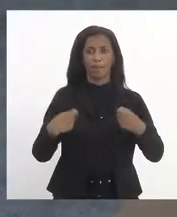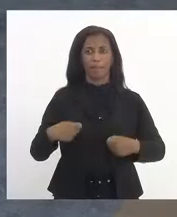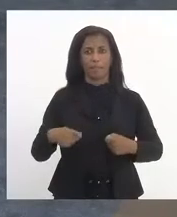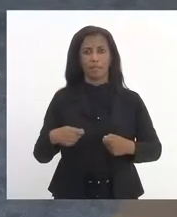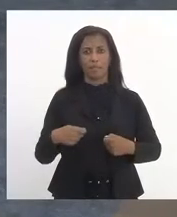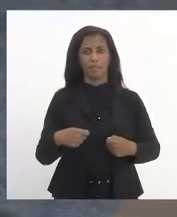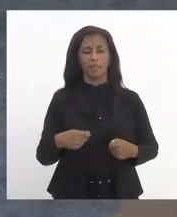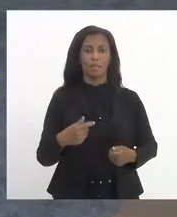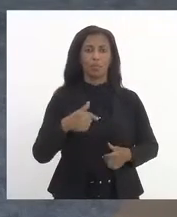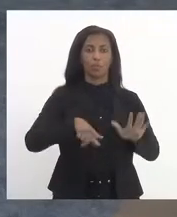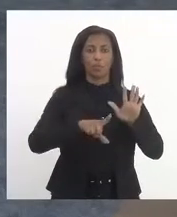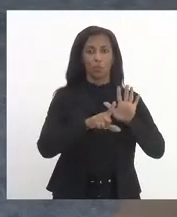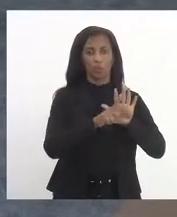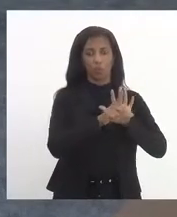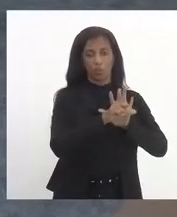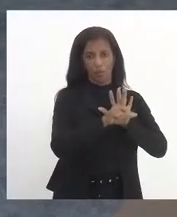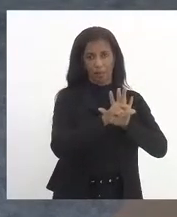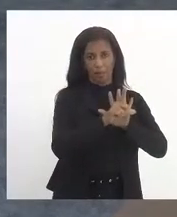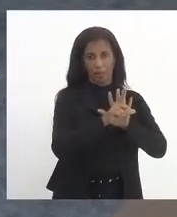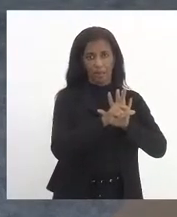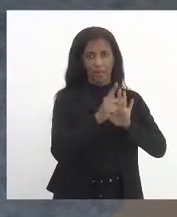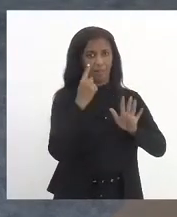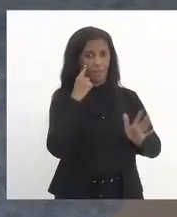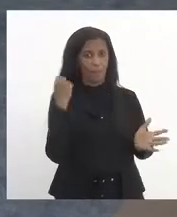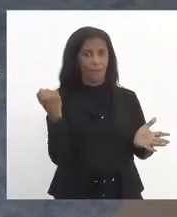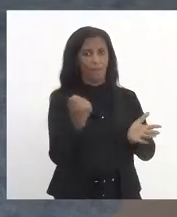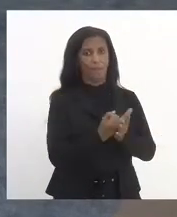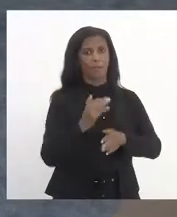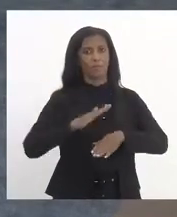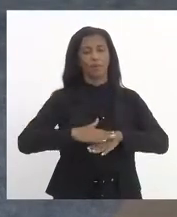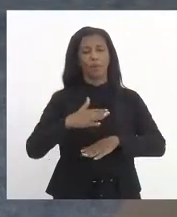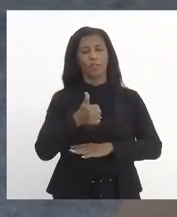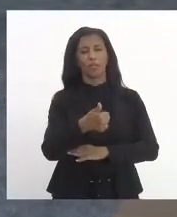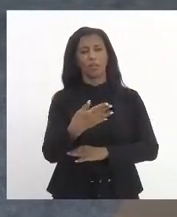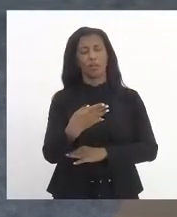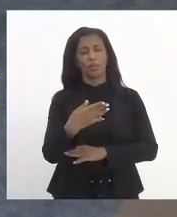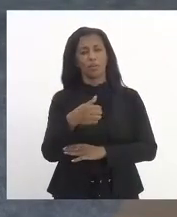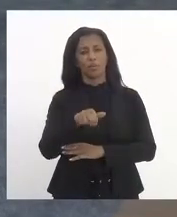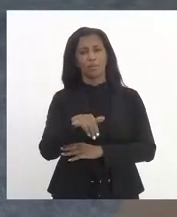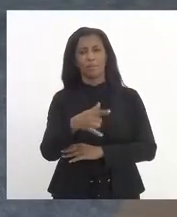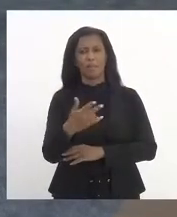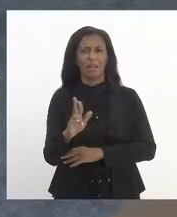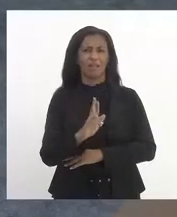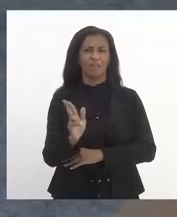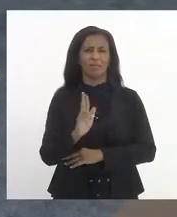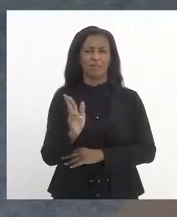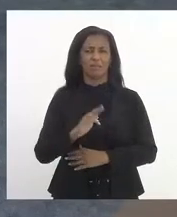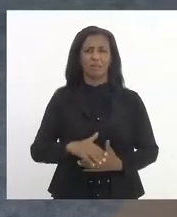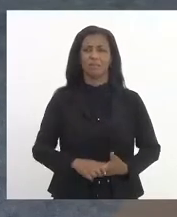do Legislativo que traz um impacto de mais de 14 milhões de reais.